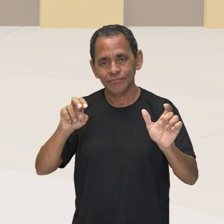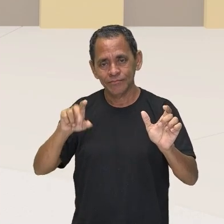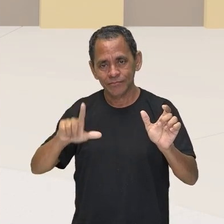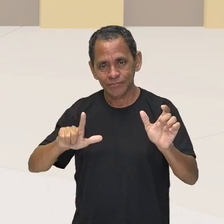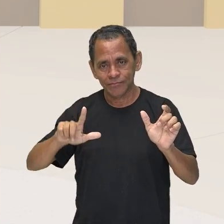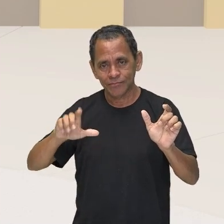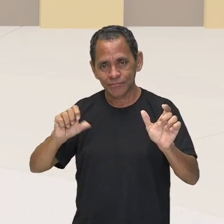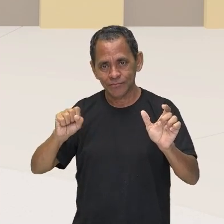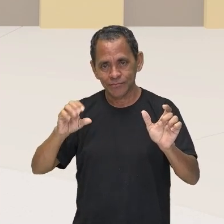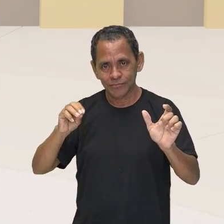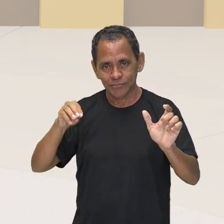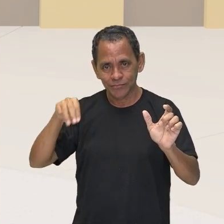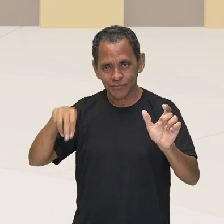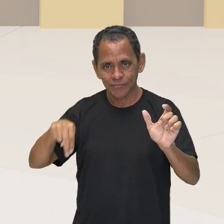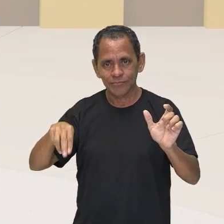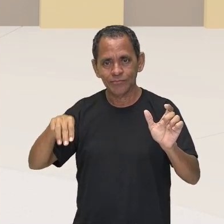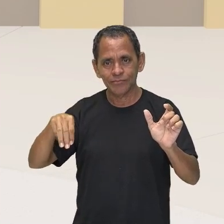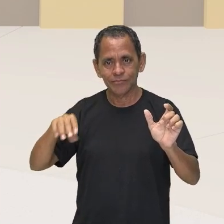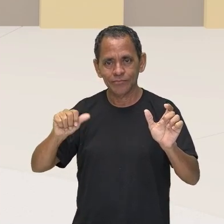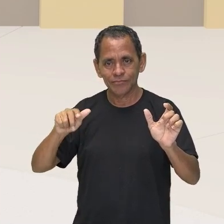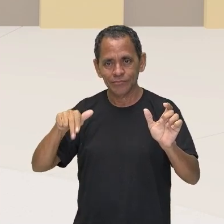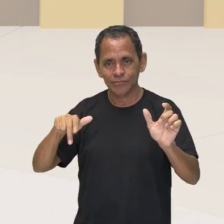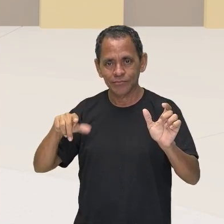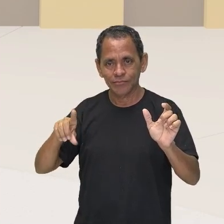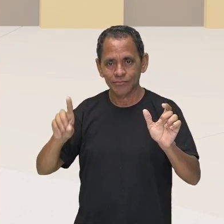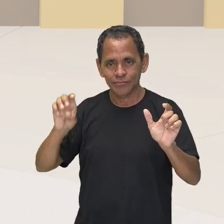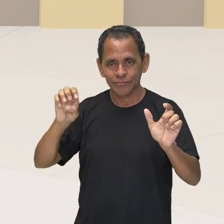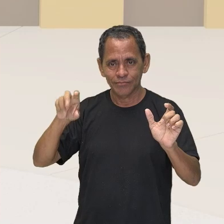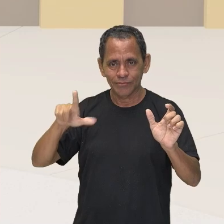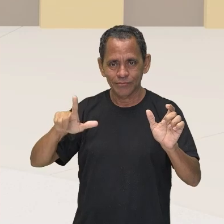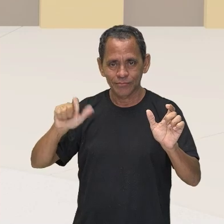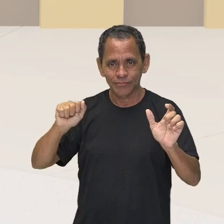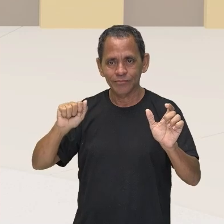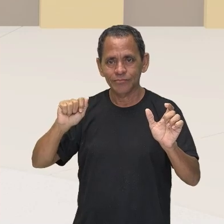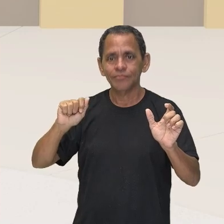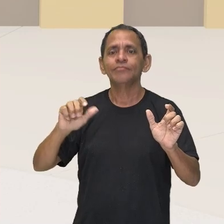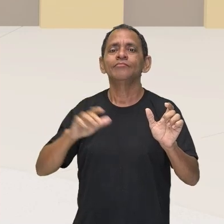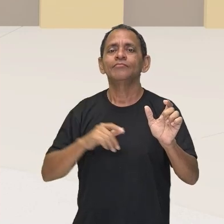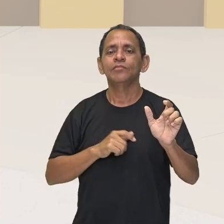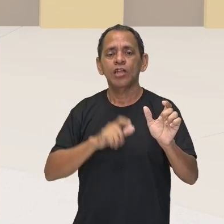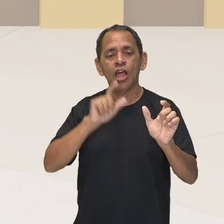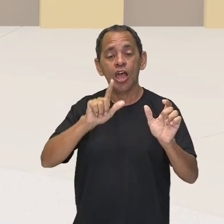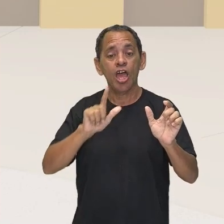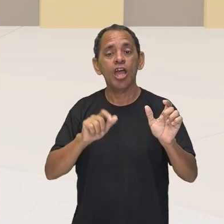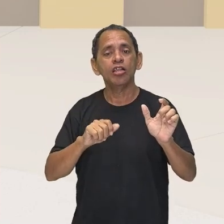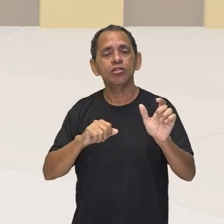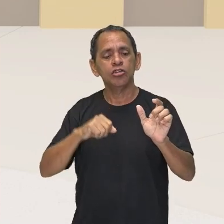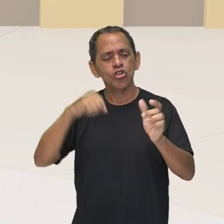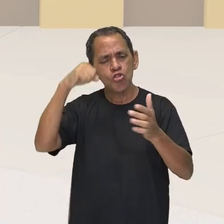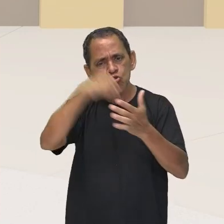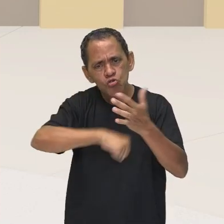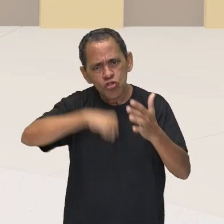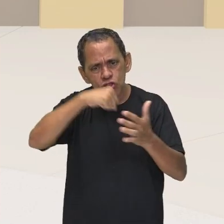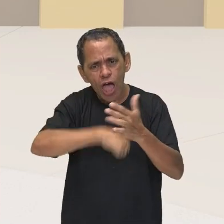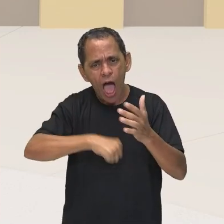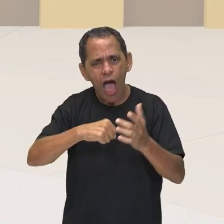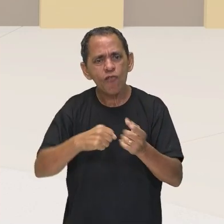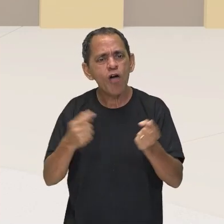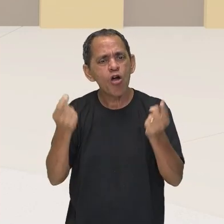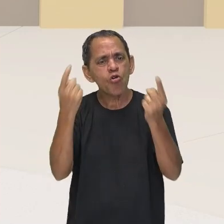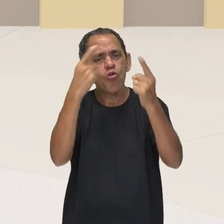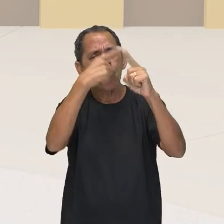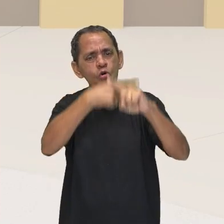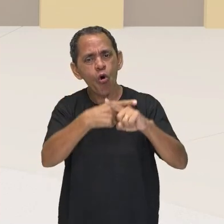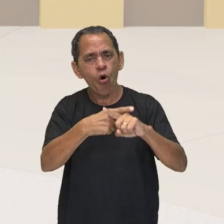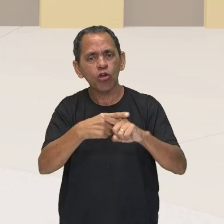Nelson Mandela. E quem foi? Quem foi? O Nelson Mandela, ele foi um ativista e político